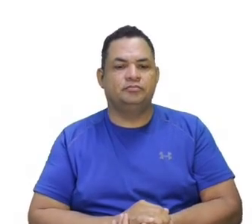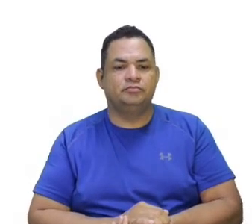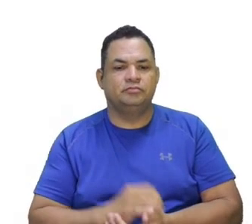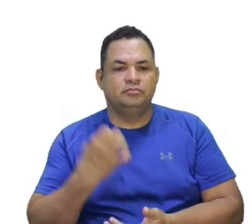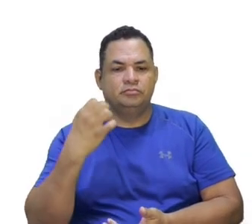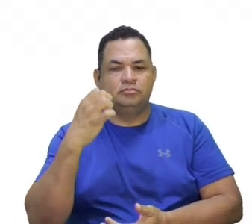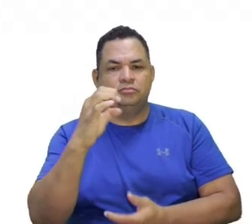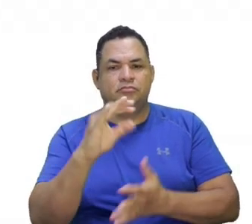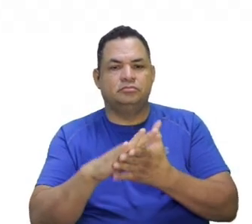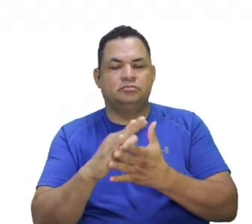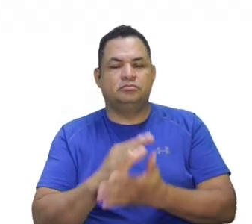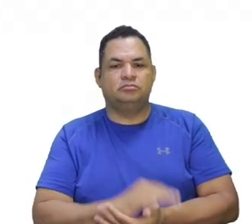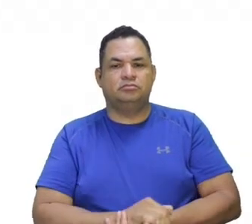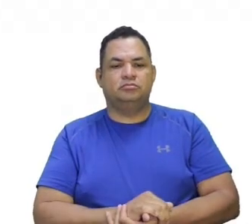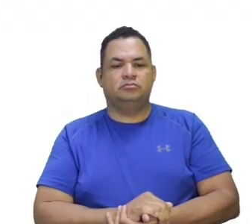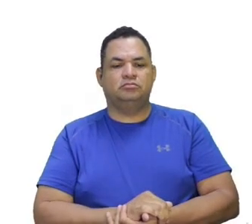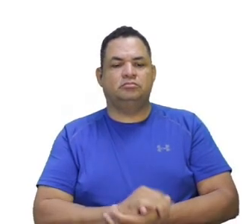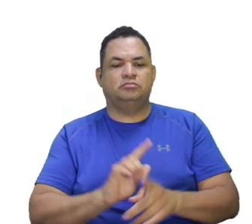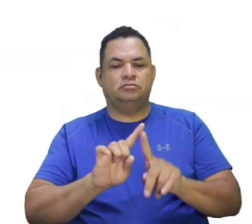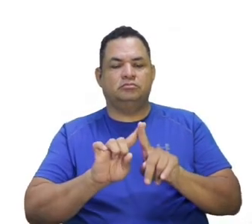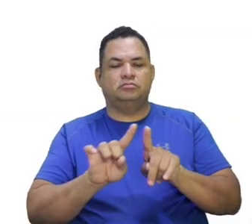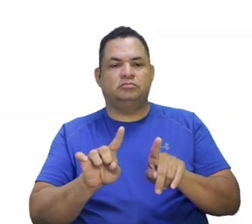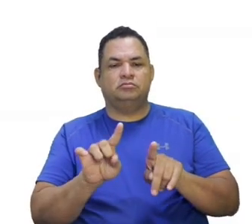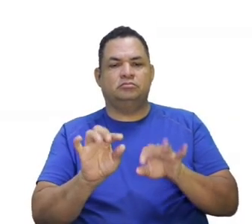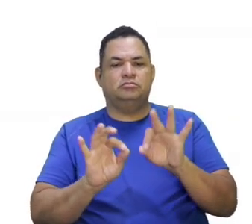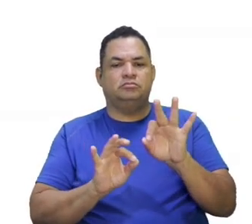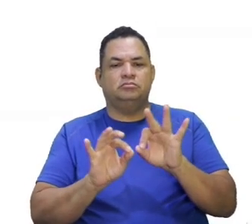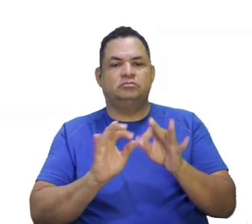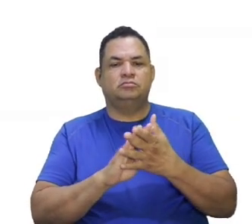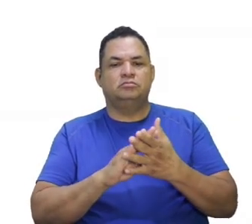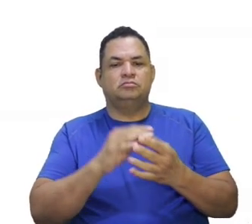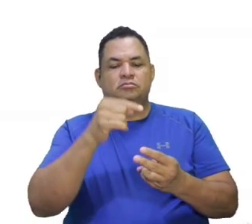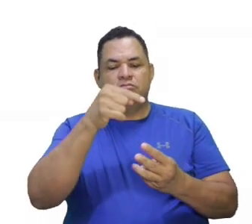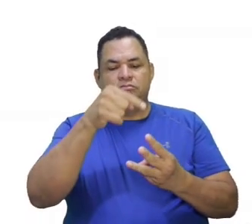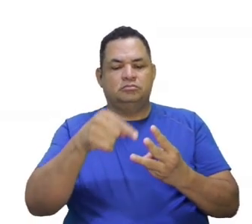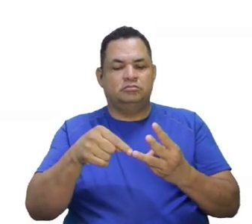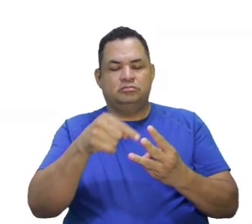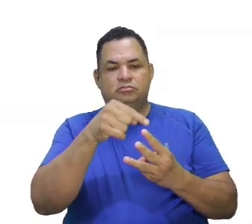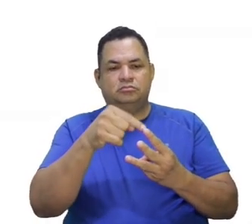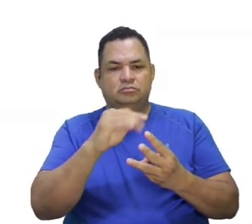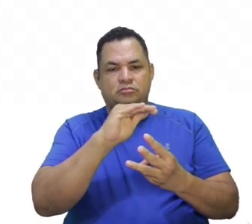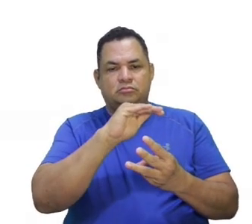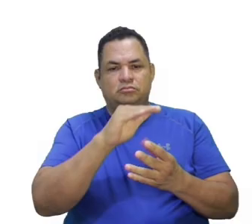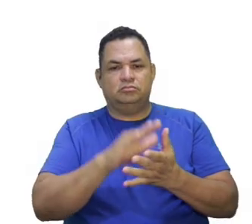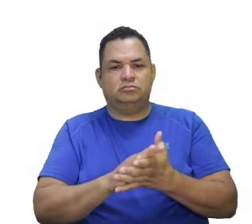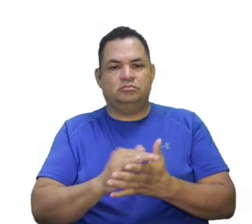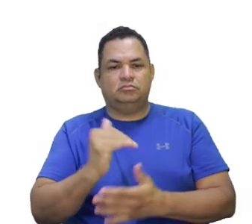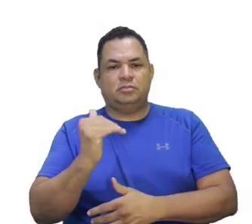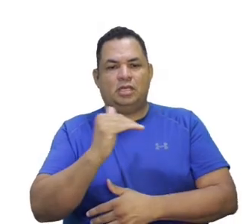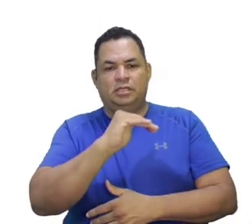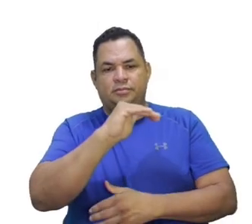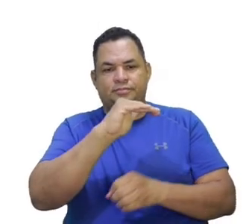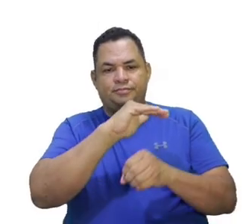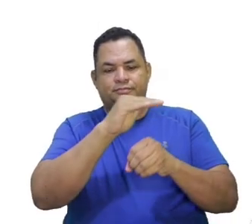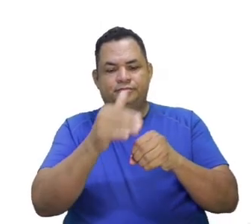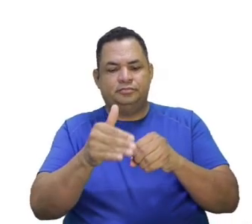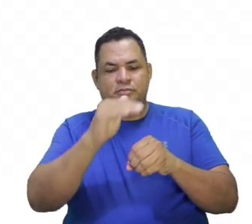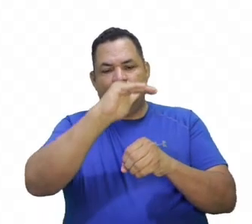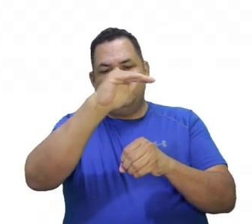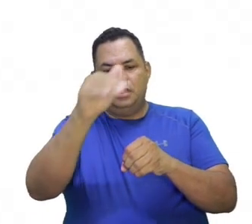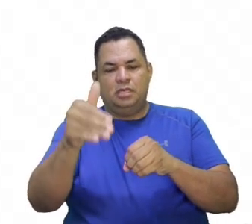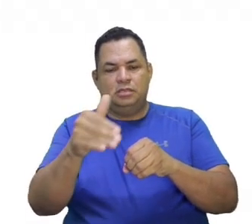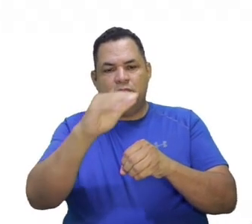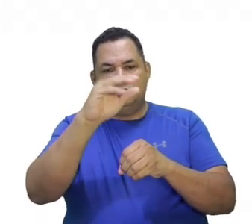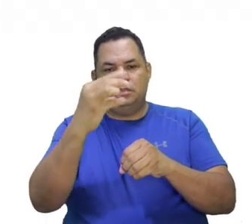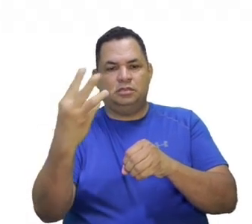a gente colocou elétrons. Mas ele está na terceira camada desse átomo, camada eletrônica desse